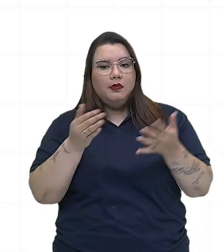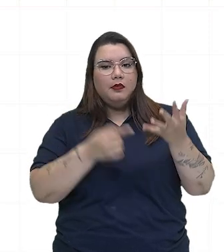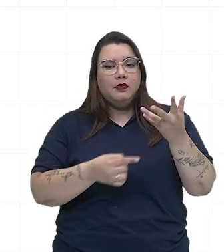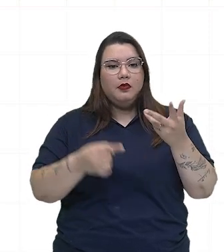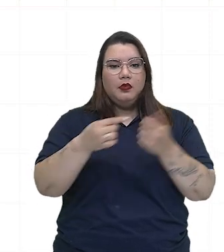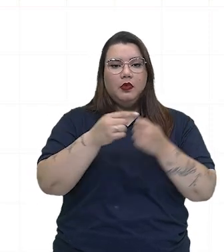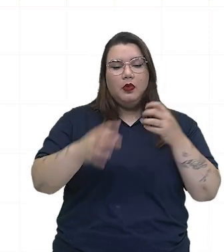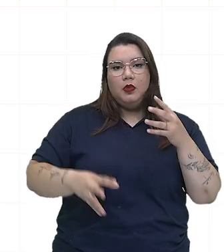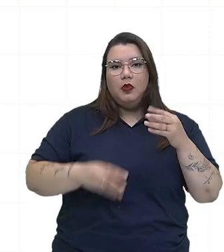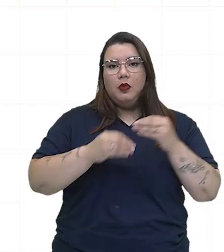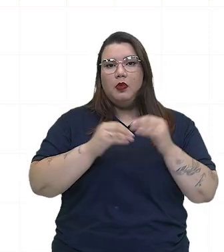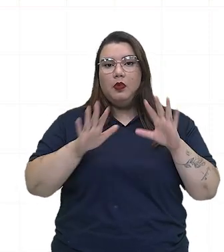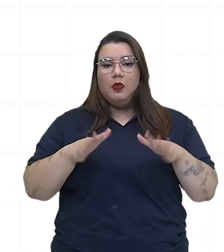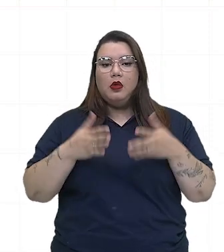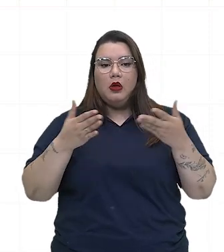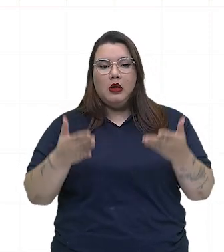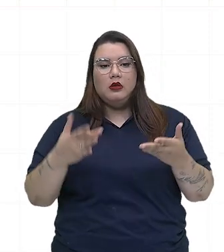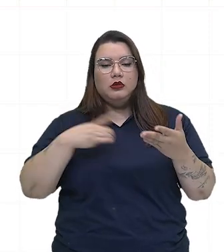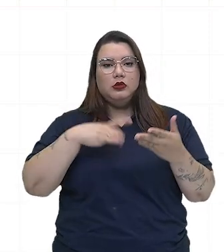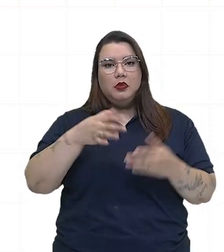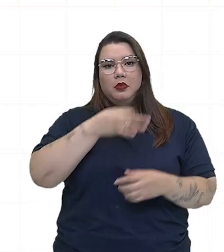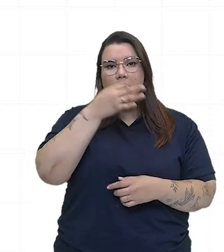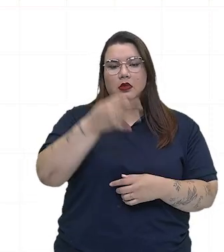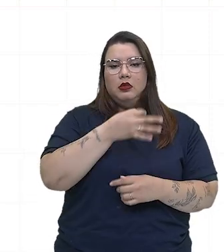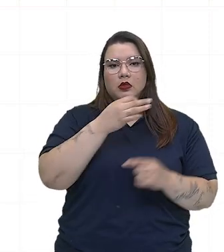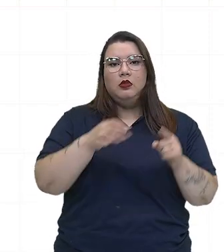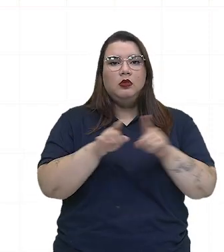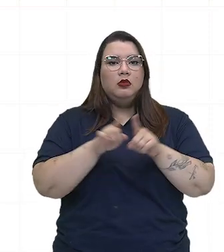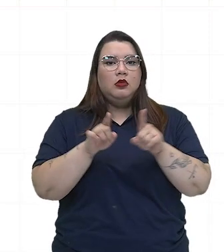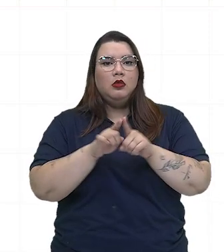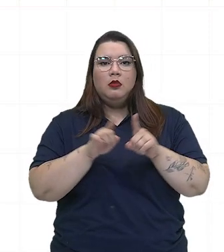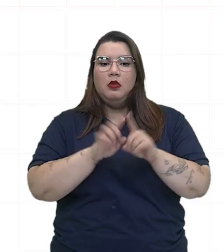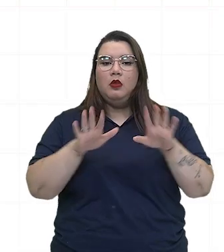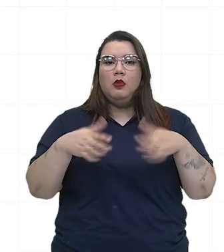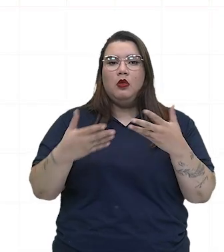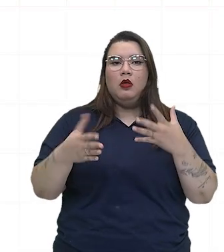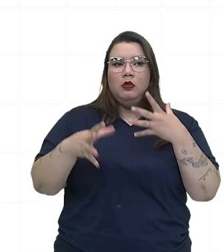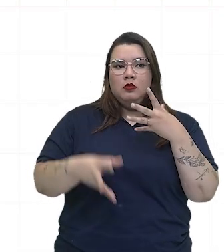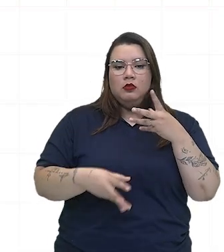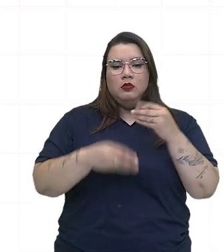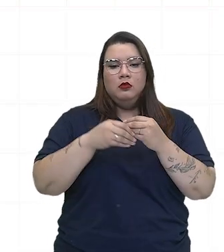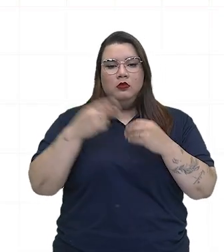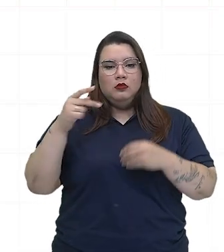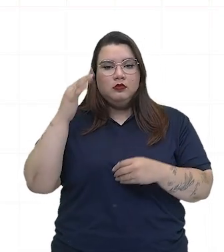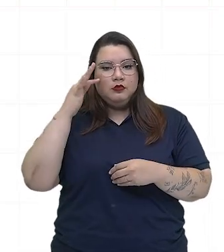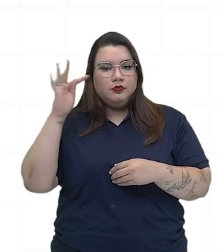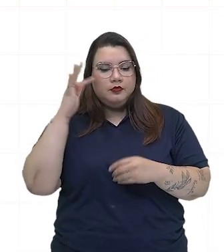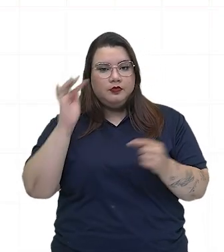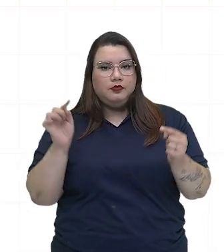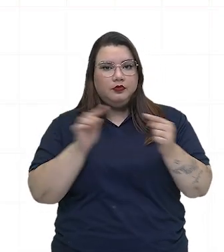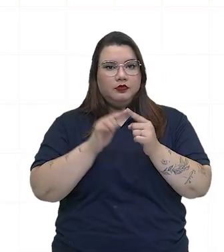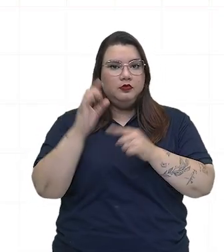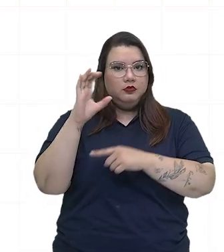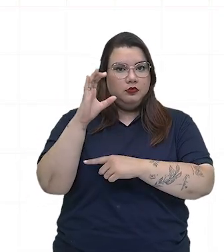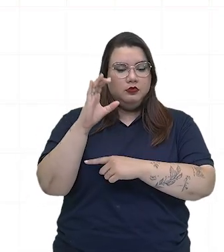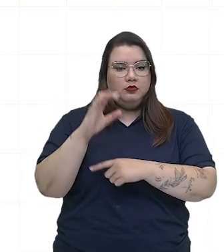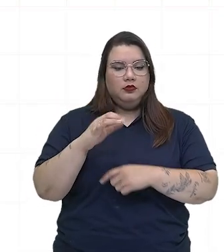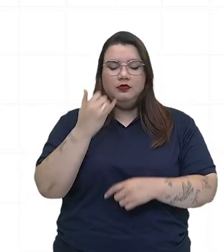quais as contribuições, as críticas e qual a contribuição de sua teoria para a